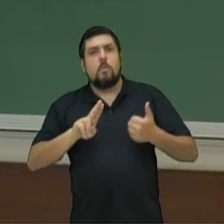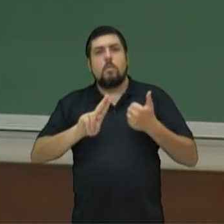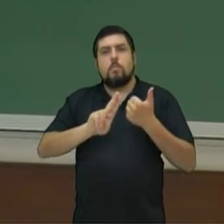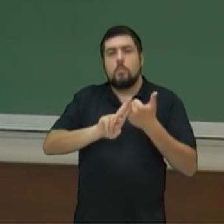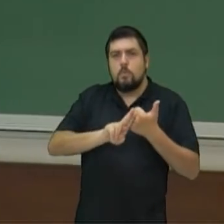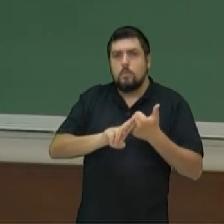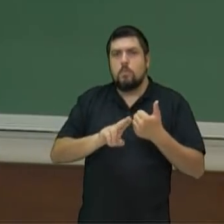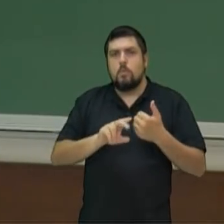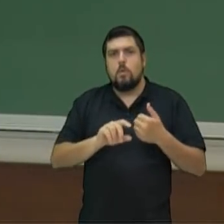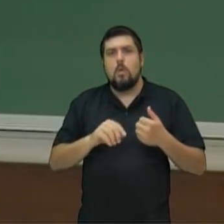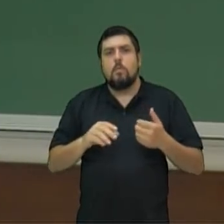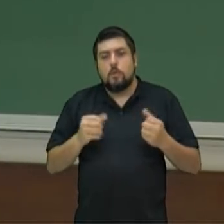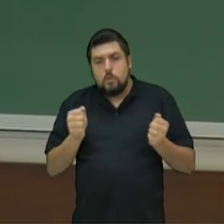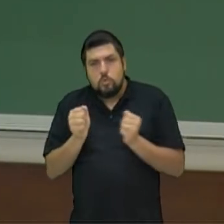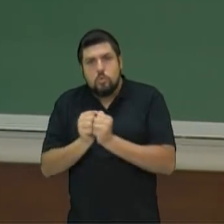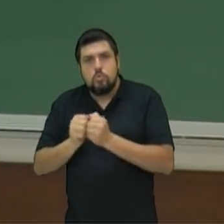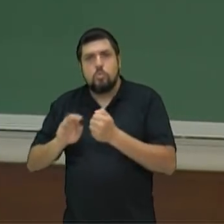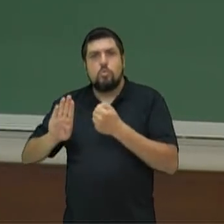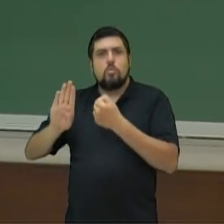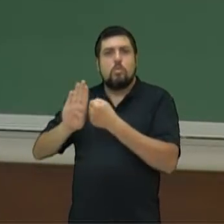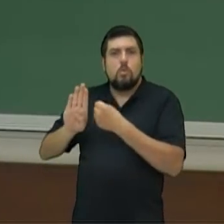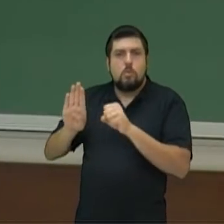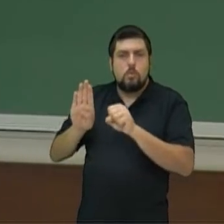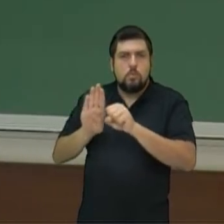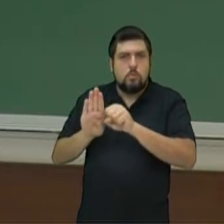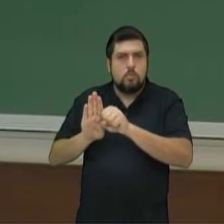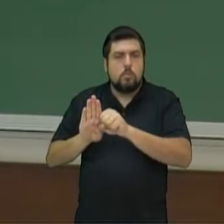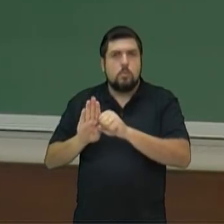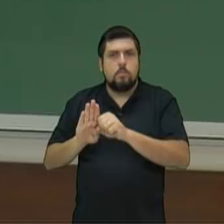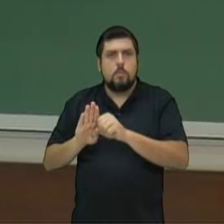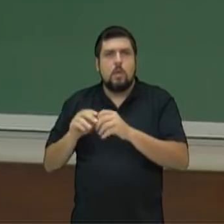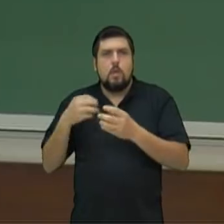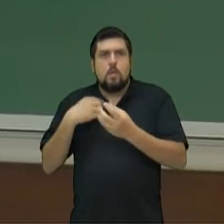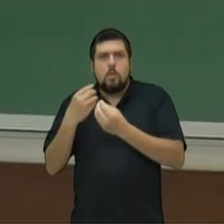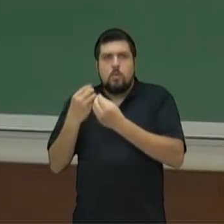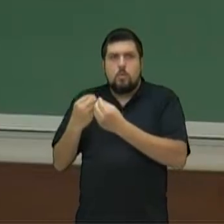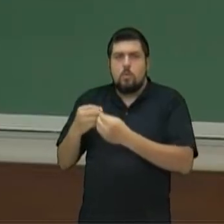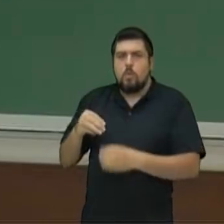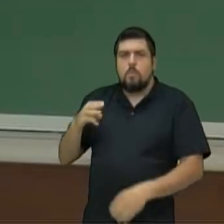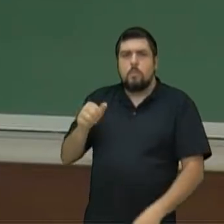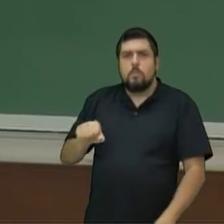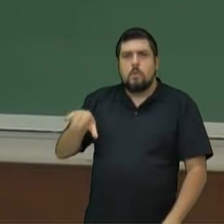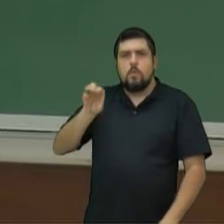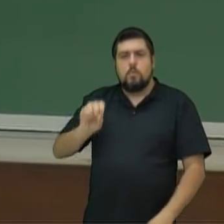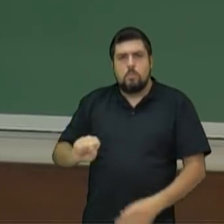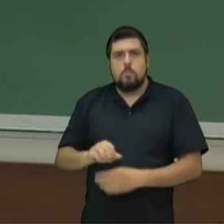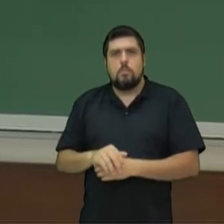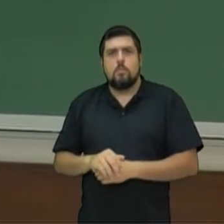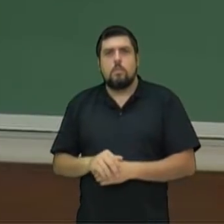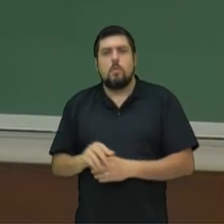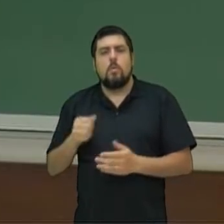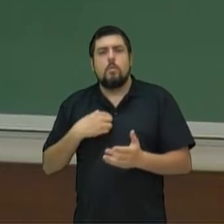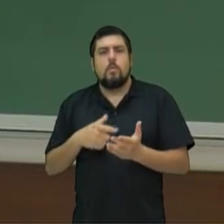substantivo. E esse mesmo, essa palavra mesmos aqui, não use, é coloquial isso aqui, tá? Como papéis reciclados.